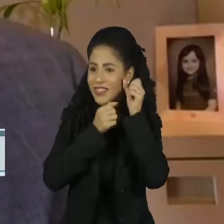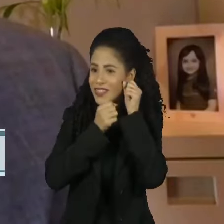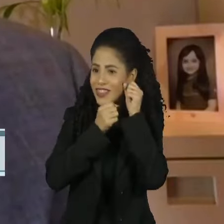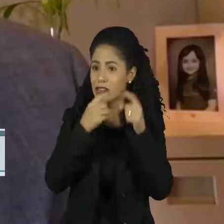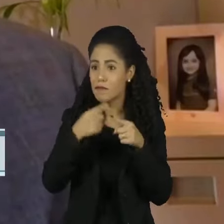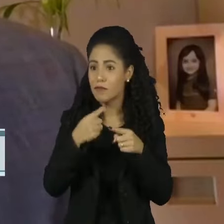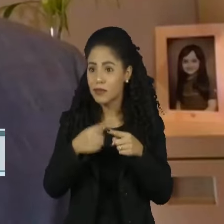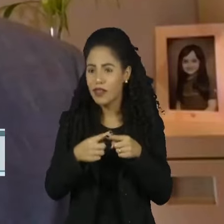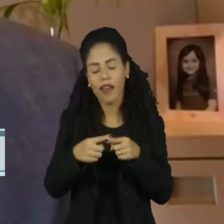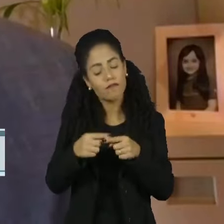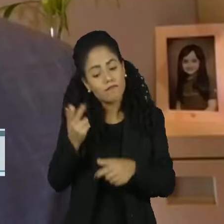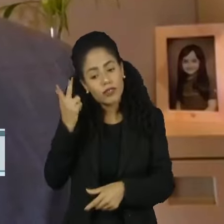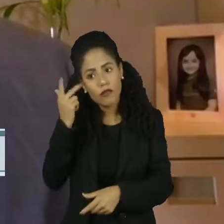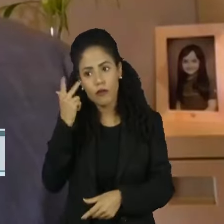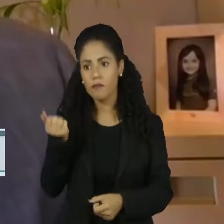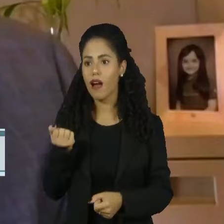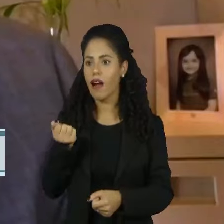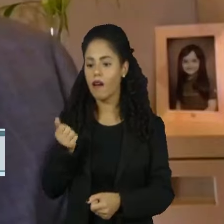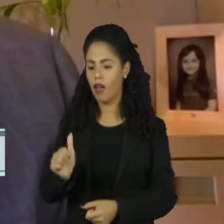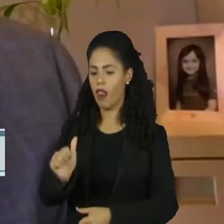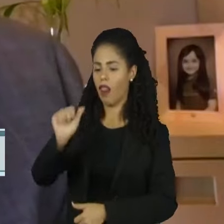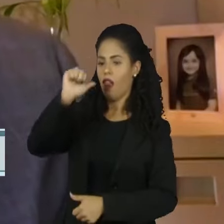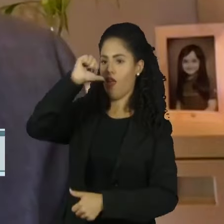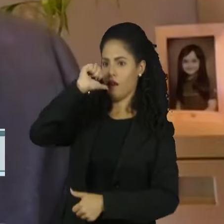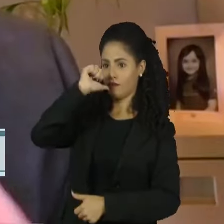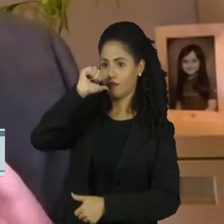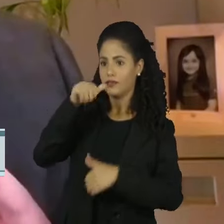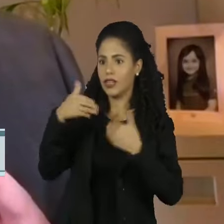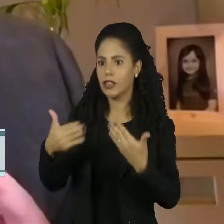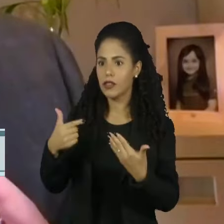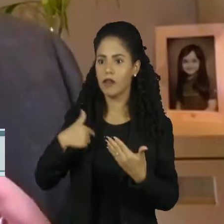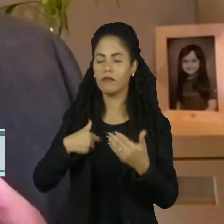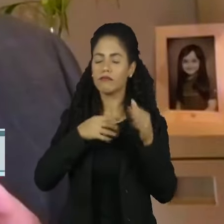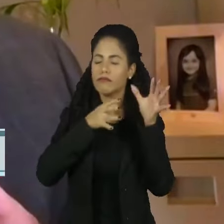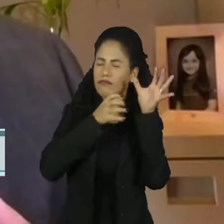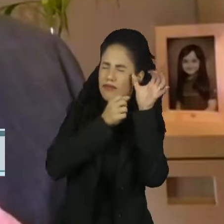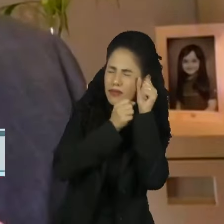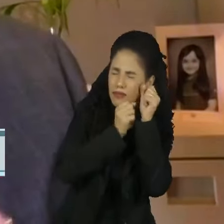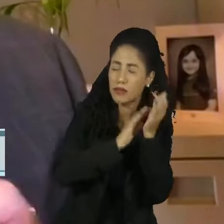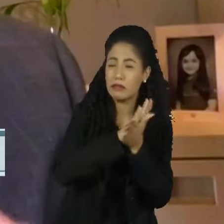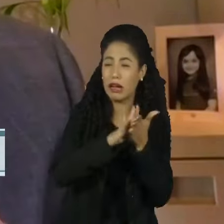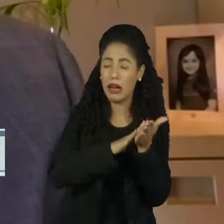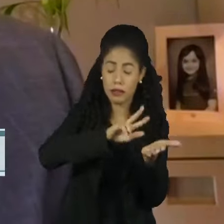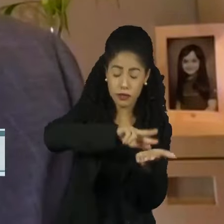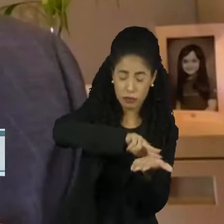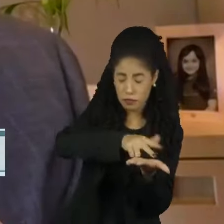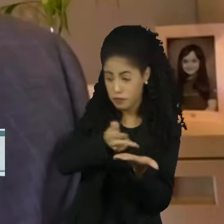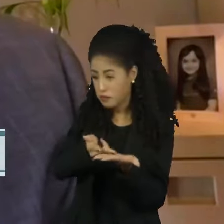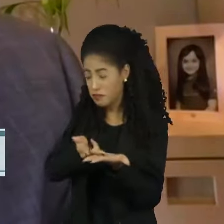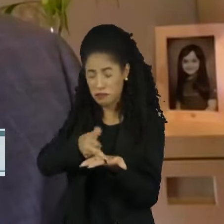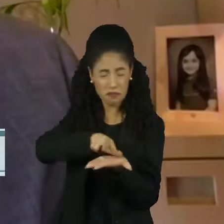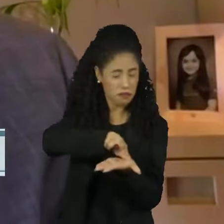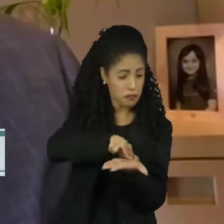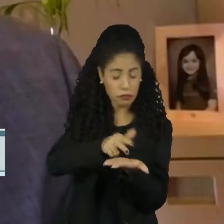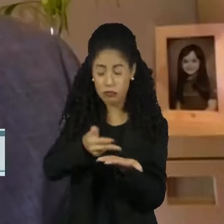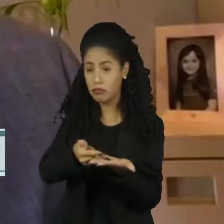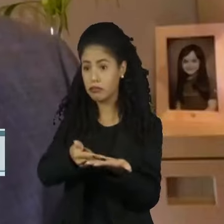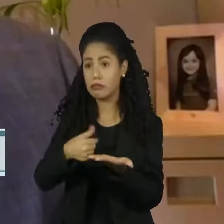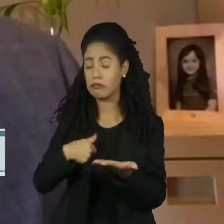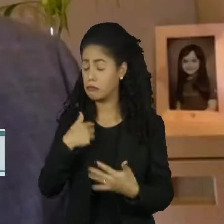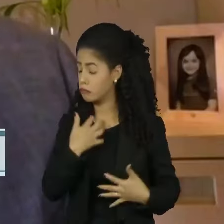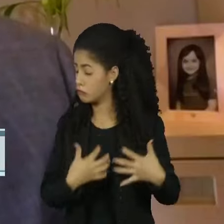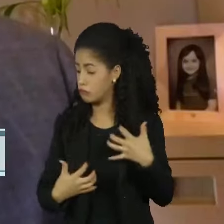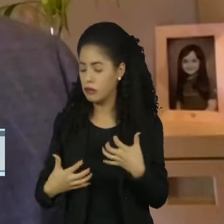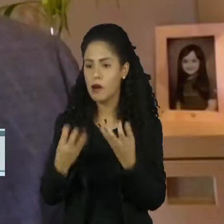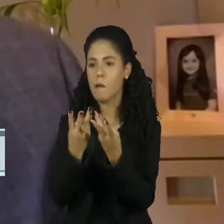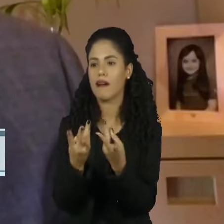não vai conseguir pegar no sono, você não vai conseguir manter o sono. E isso vai causar uma redução da